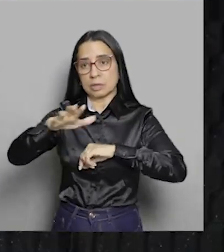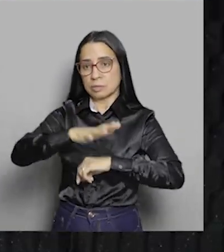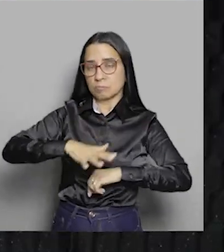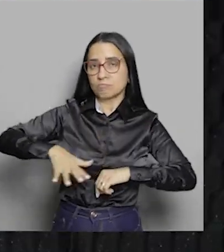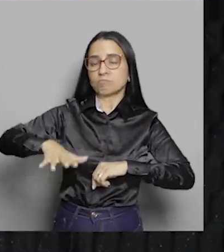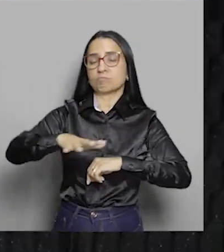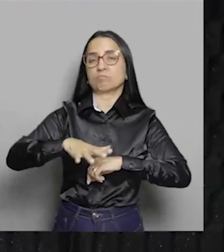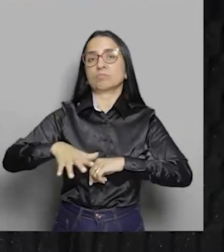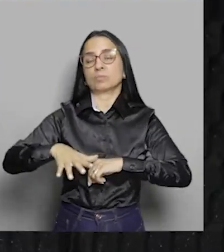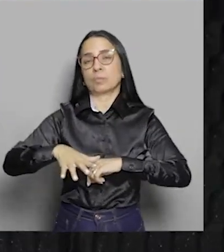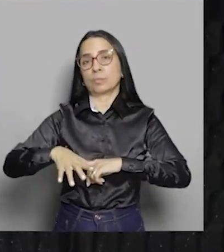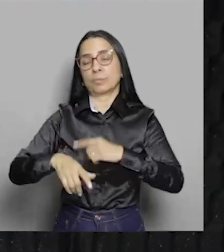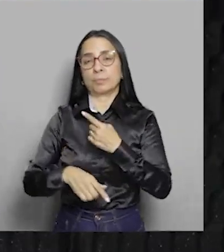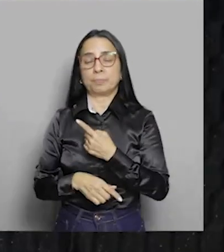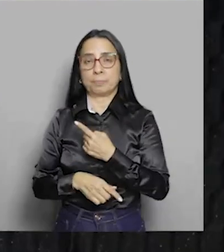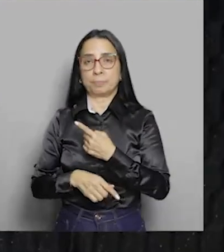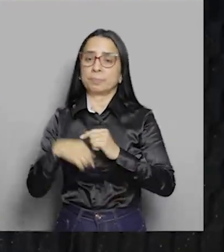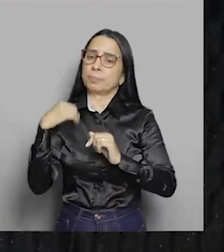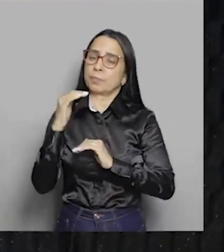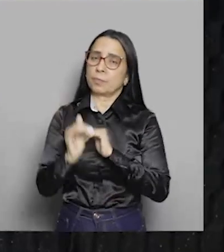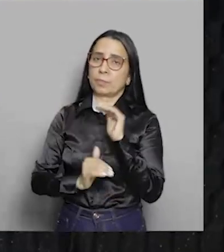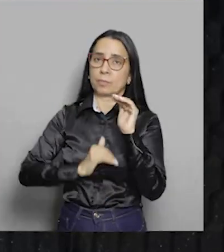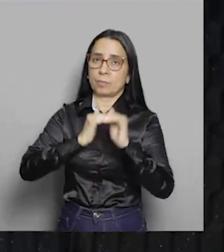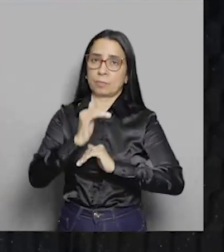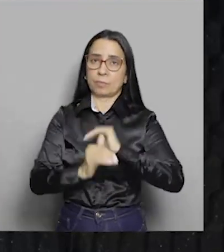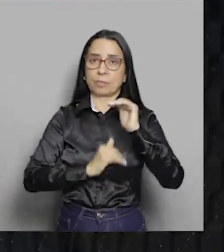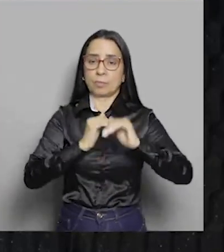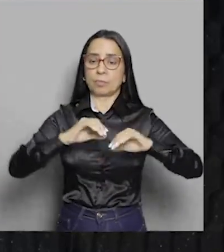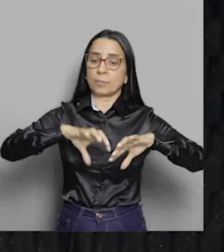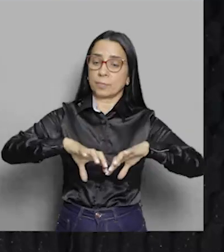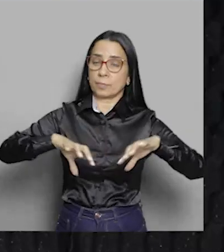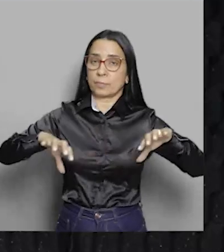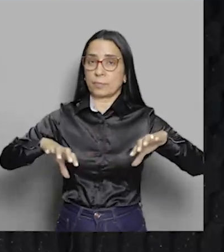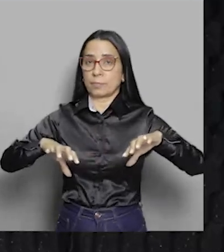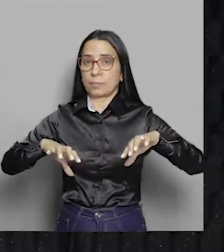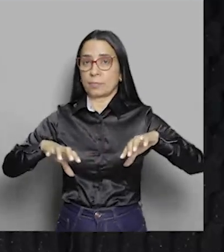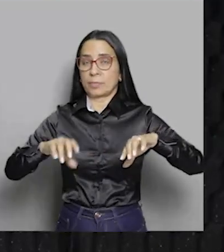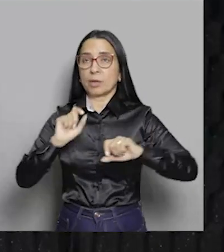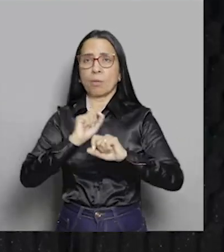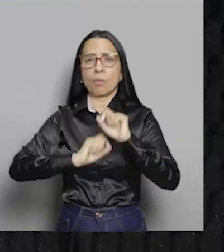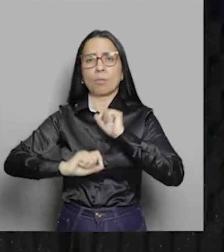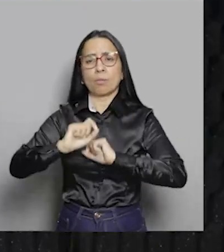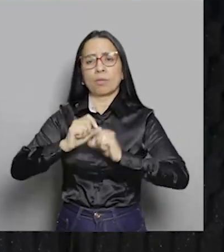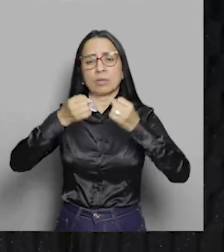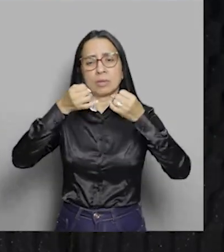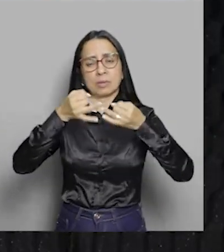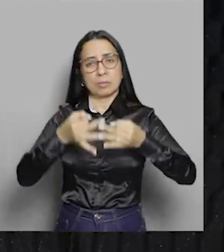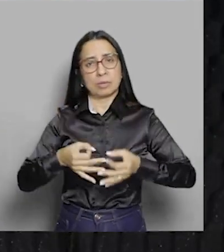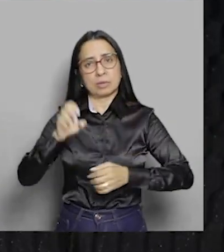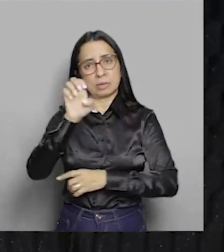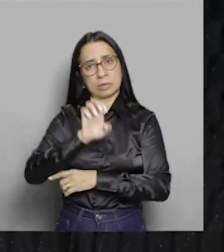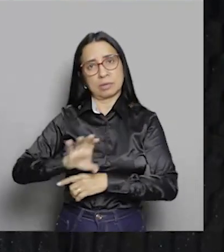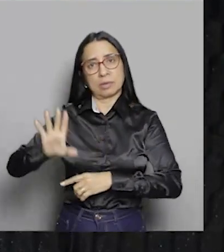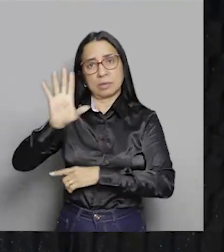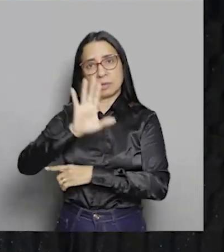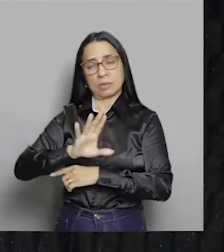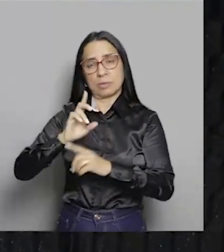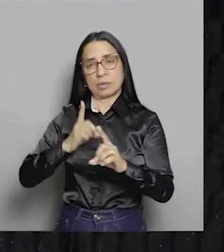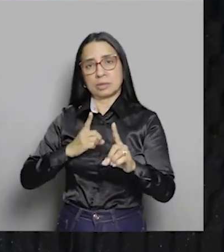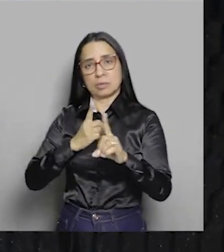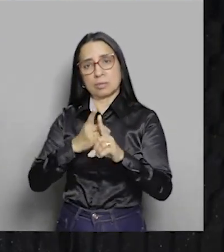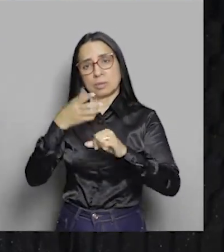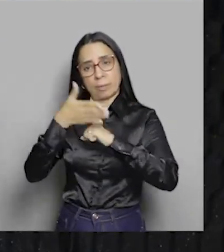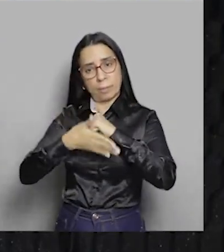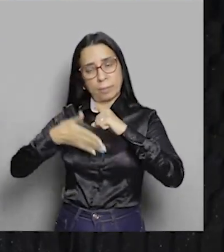Ásia. E nesse processo de partilha, a grande justificativa que os europeus encontram é